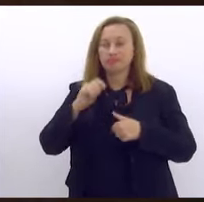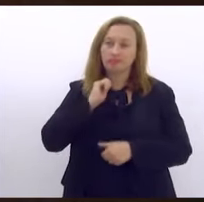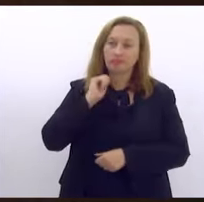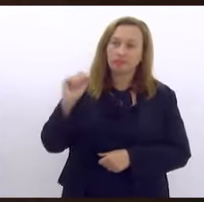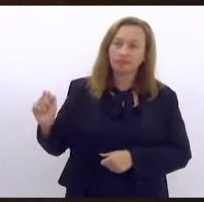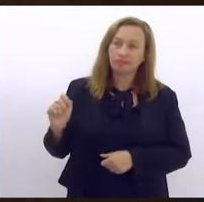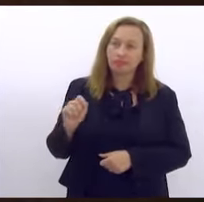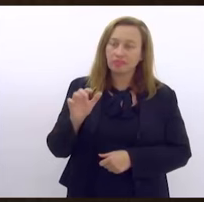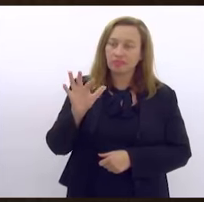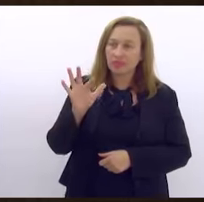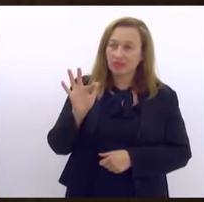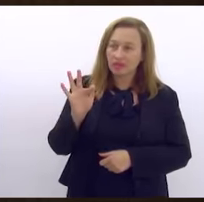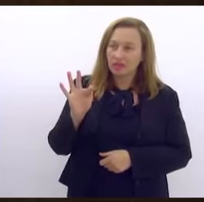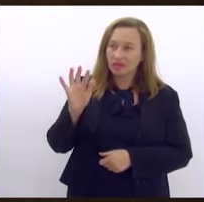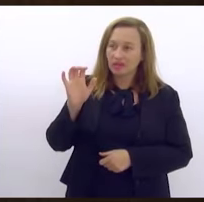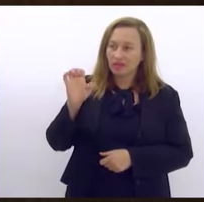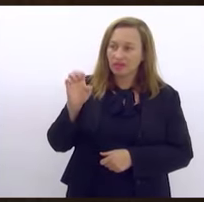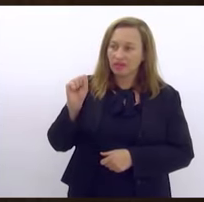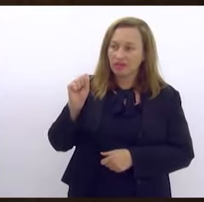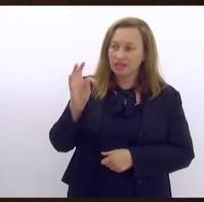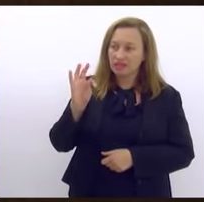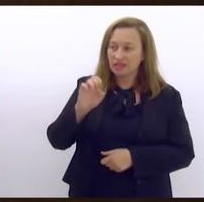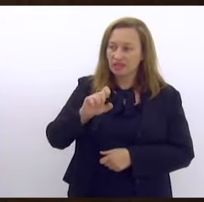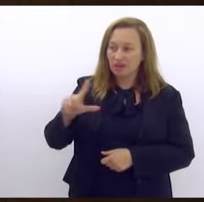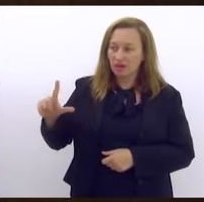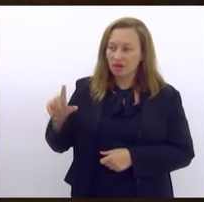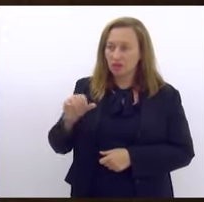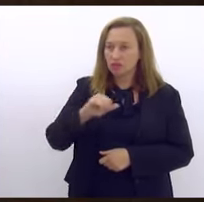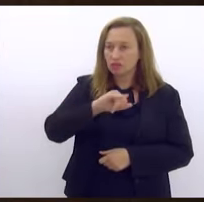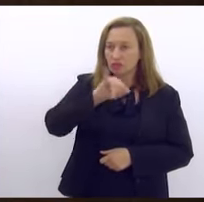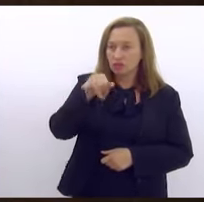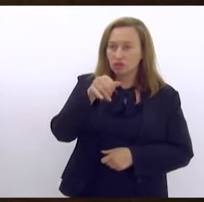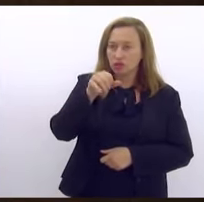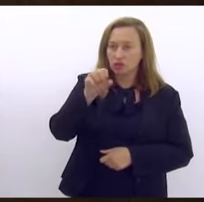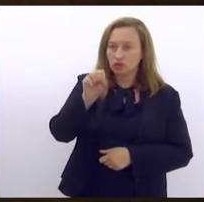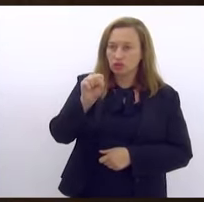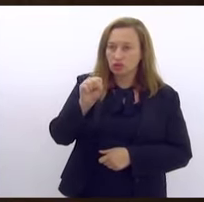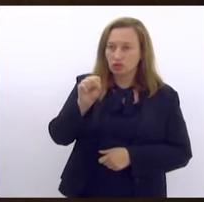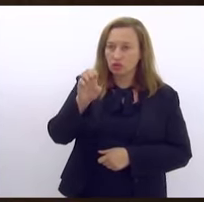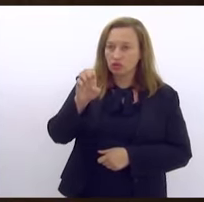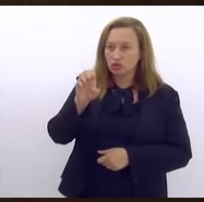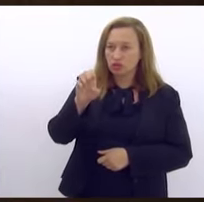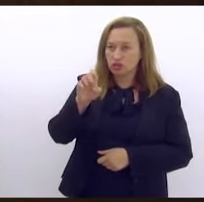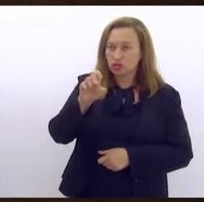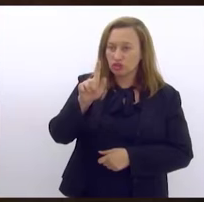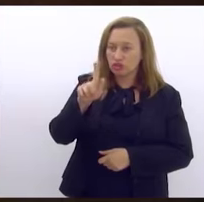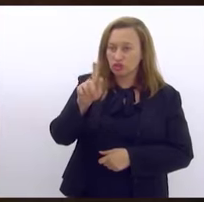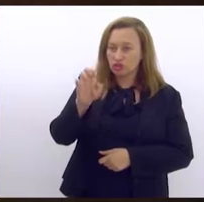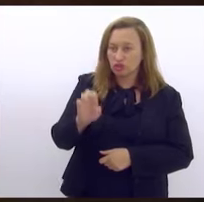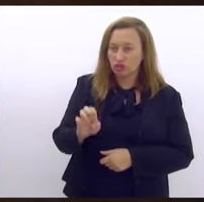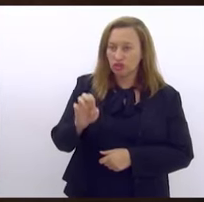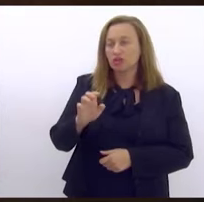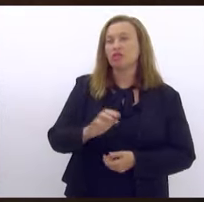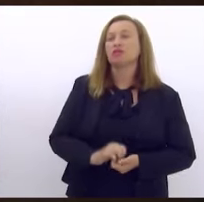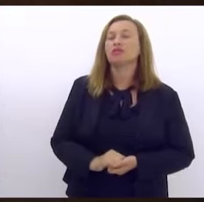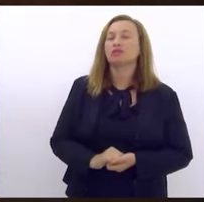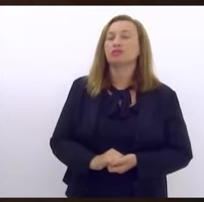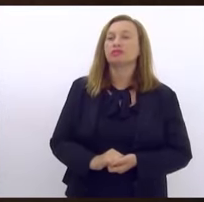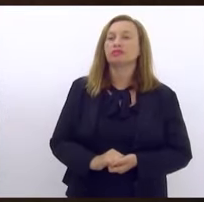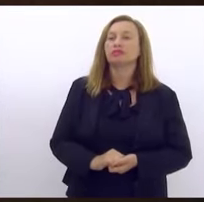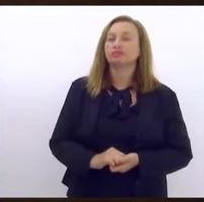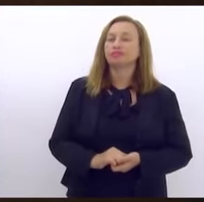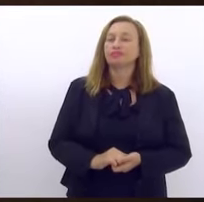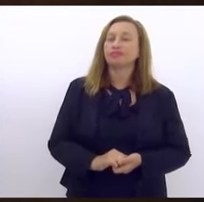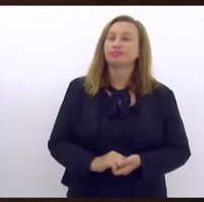Festival Zózimo Bubu para Angela Davis. Então, não é qualquer coisa essa comenda de uma Assembleia